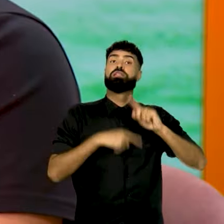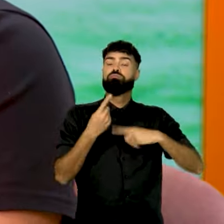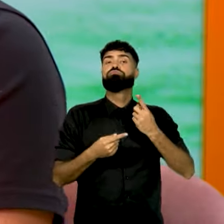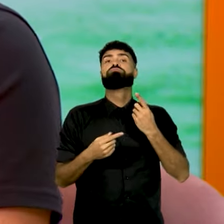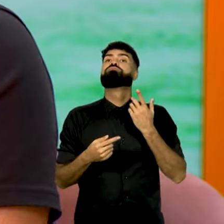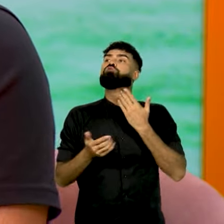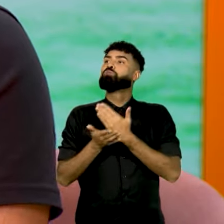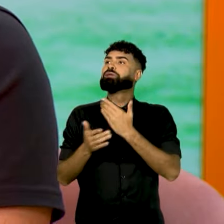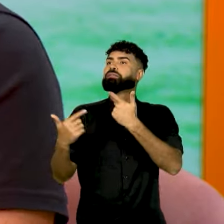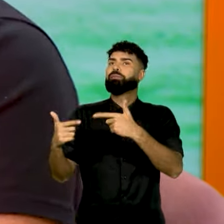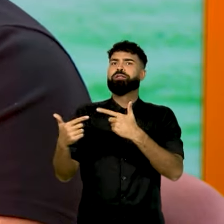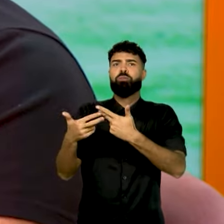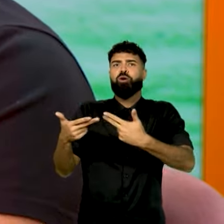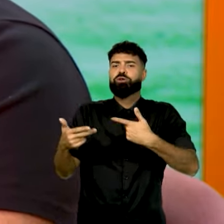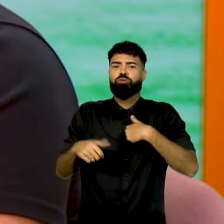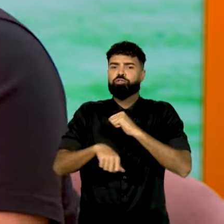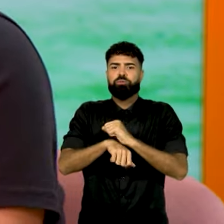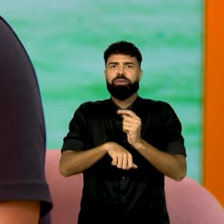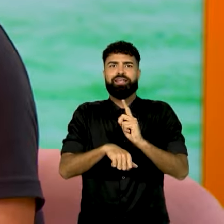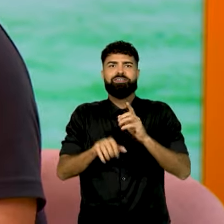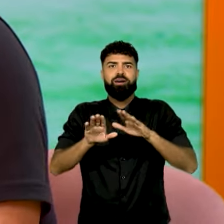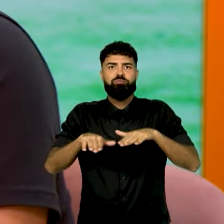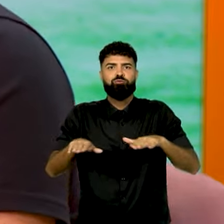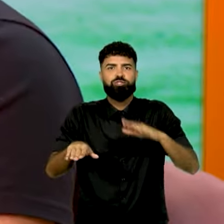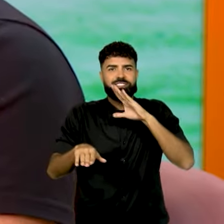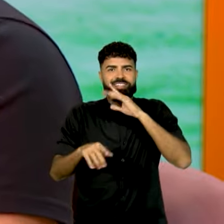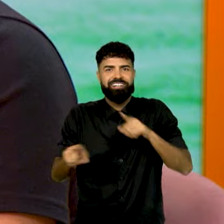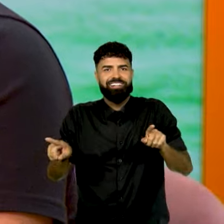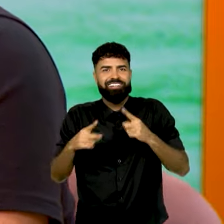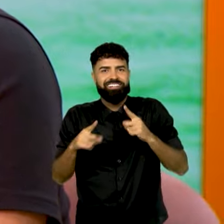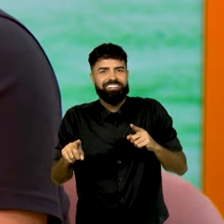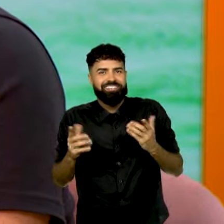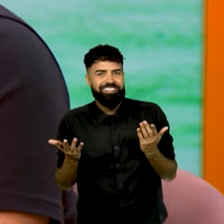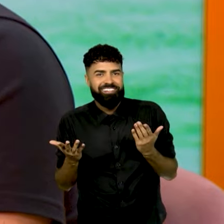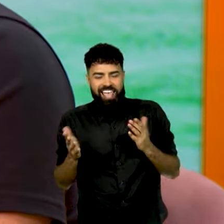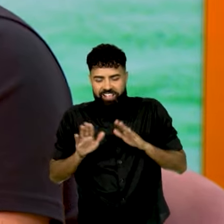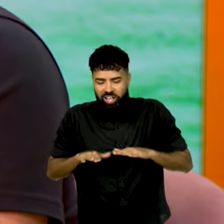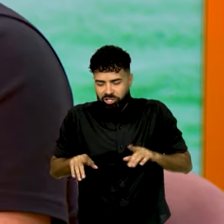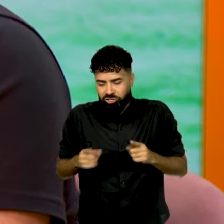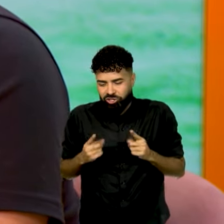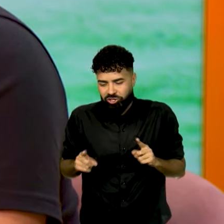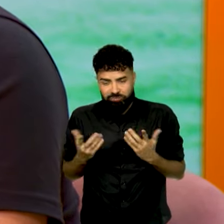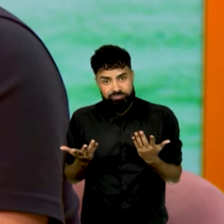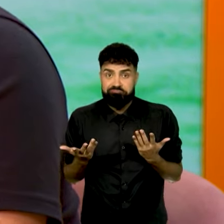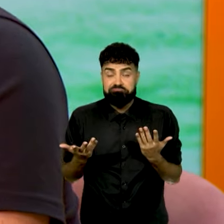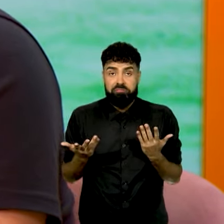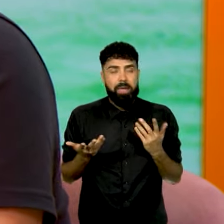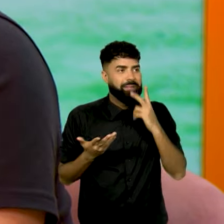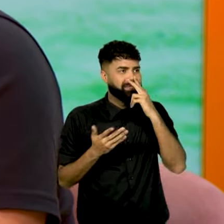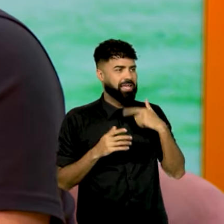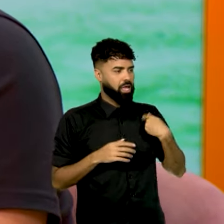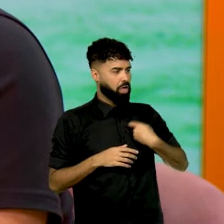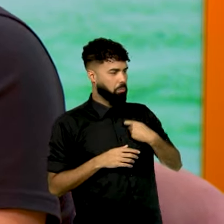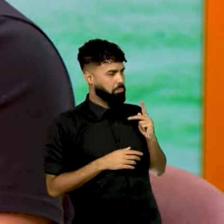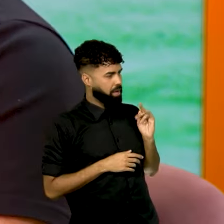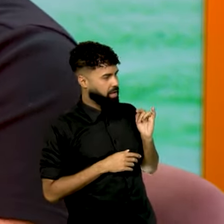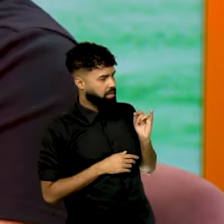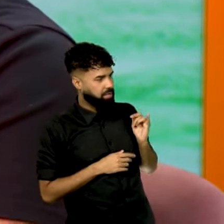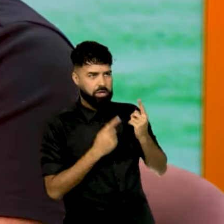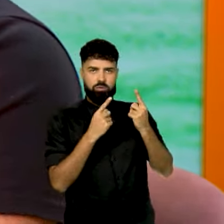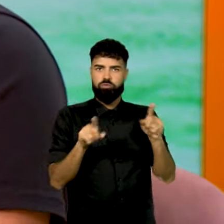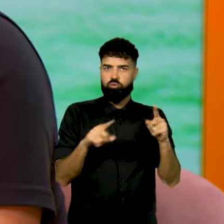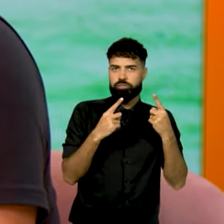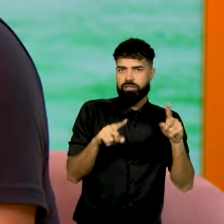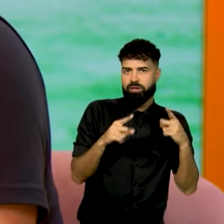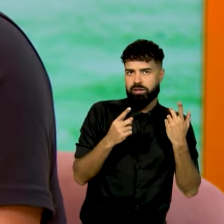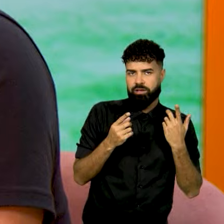trabalhar com uma coisa que eu não esperava, que era música infantil, né? Então, juntou o lado da paternidade, como eu estava falando, e